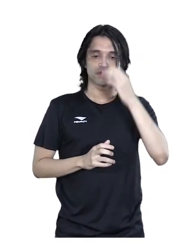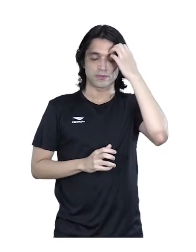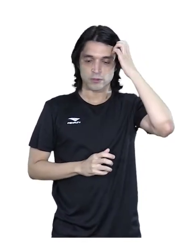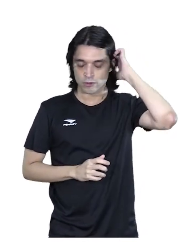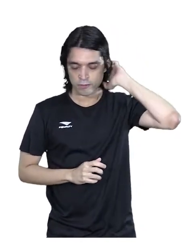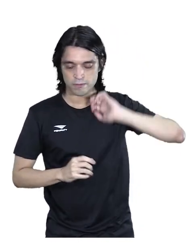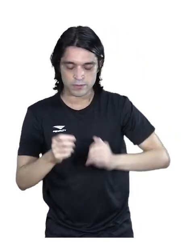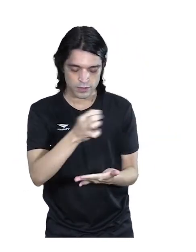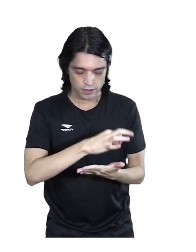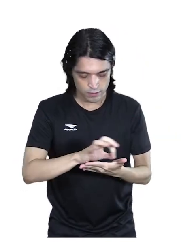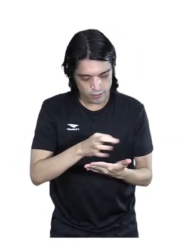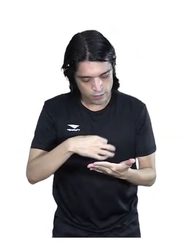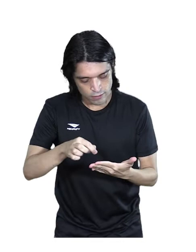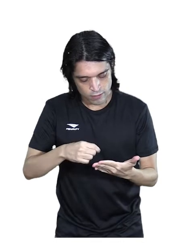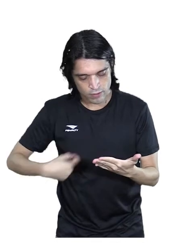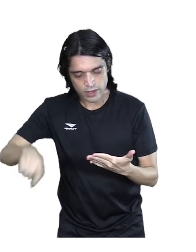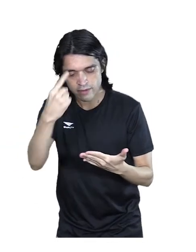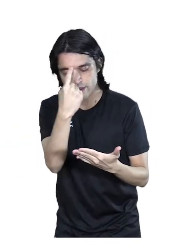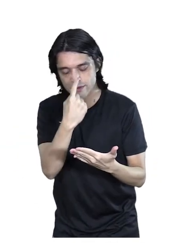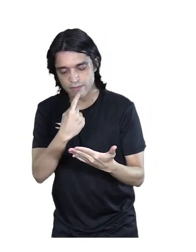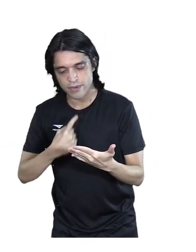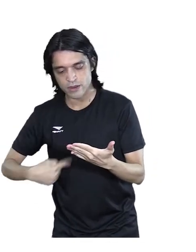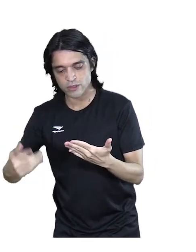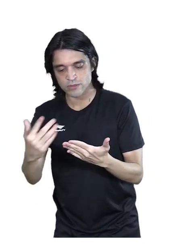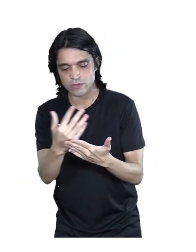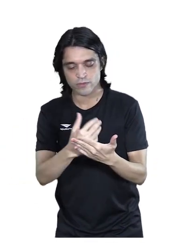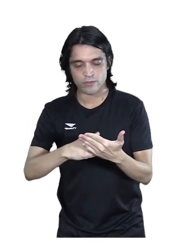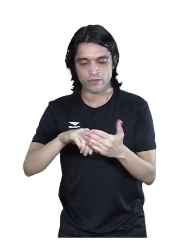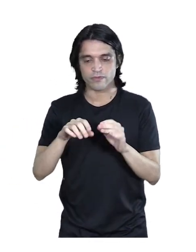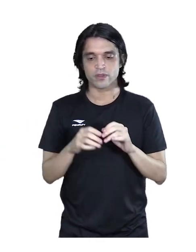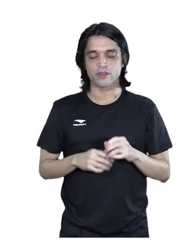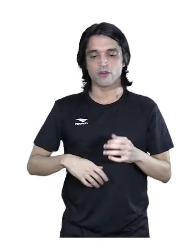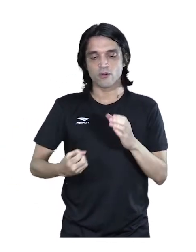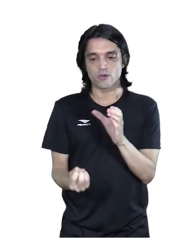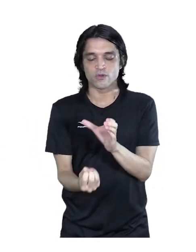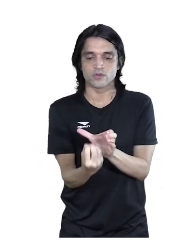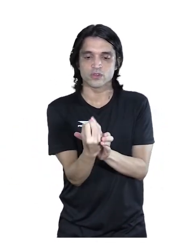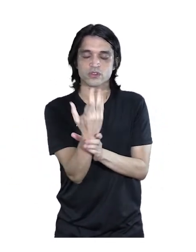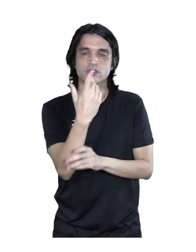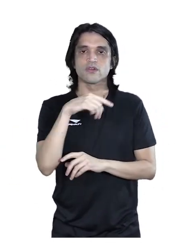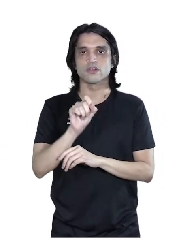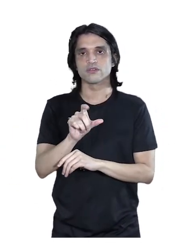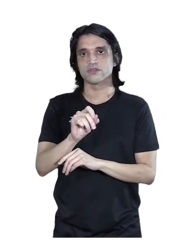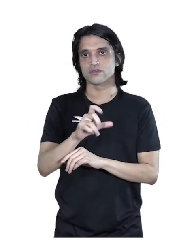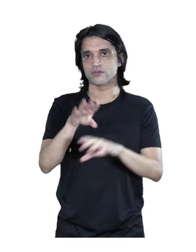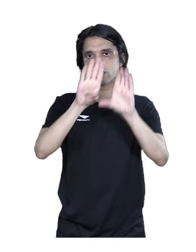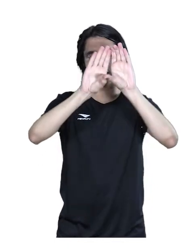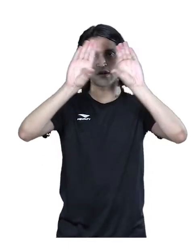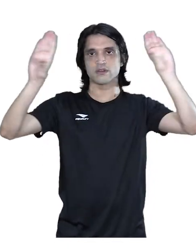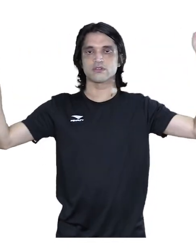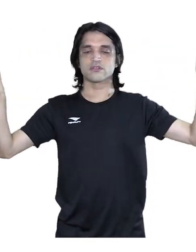desenha, enfeita a imagem, a ideia veste, cinge-lhe ao corpo a ampla roupagem, azul